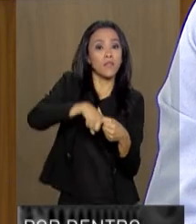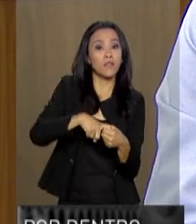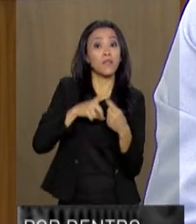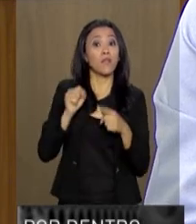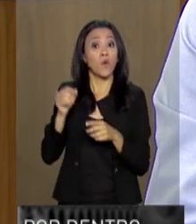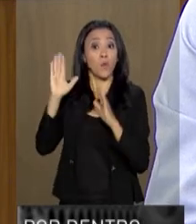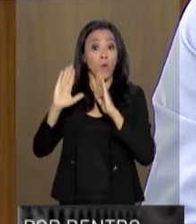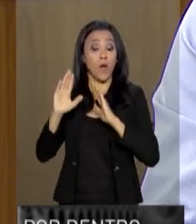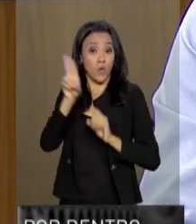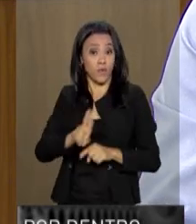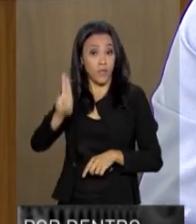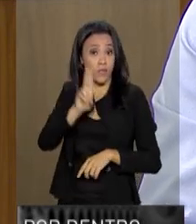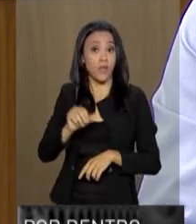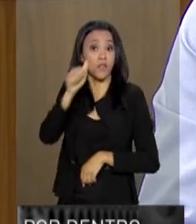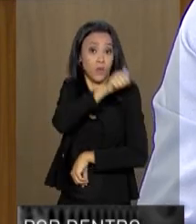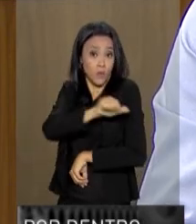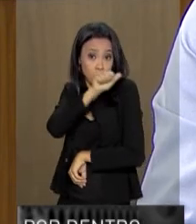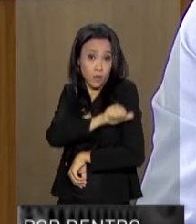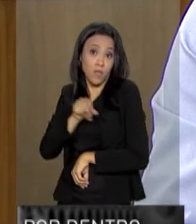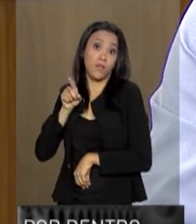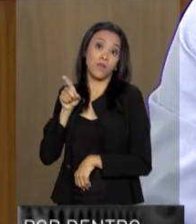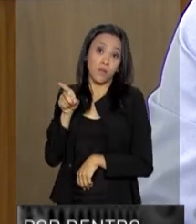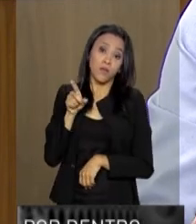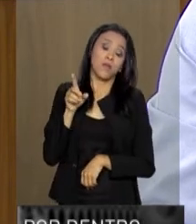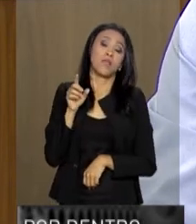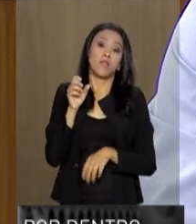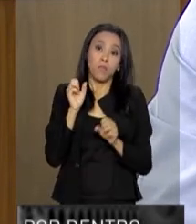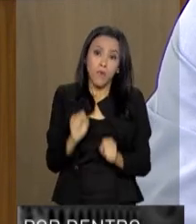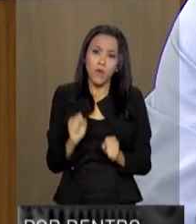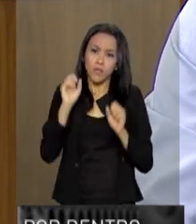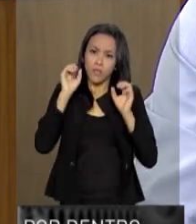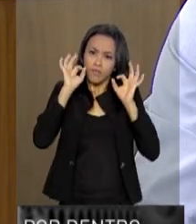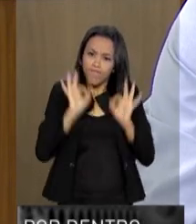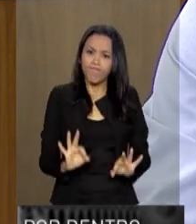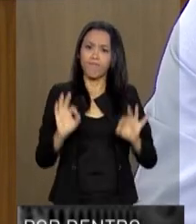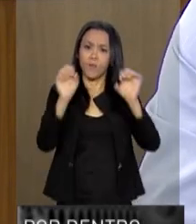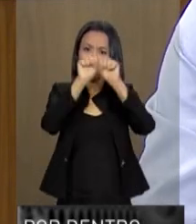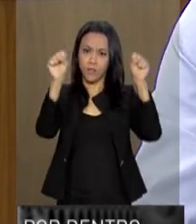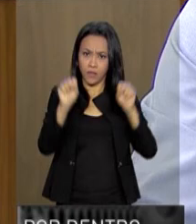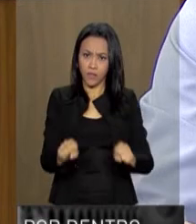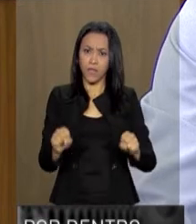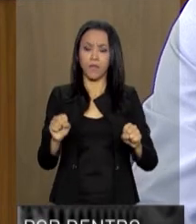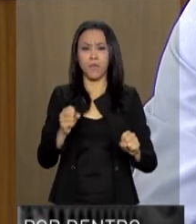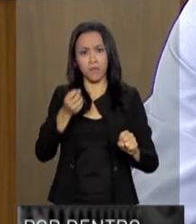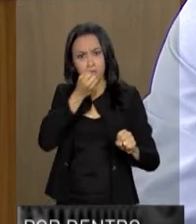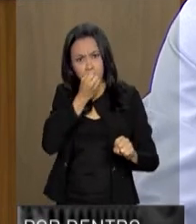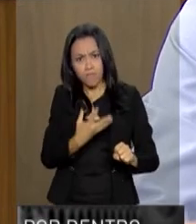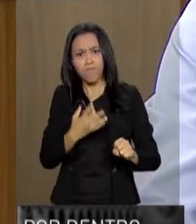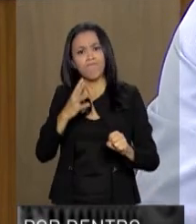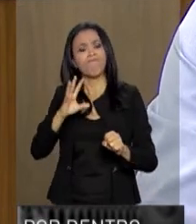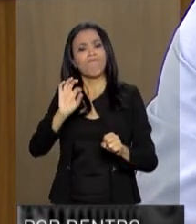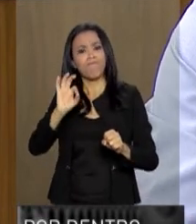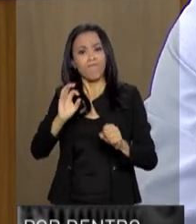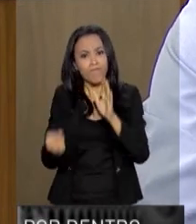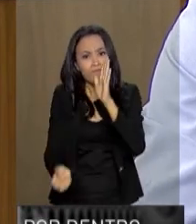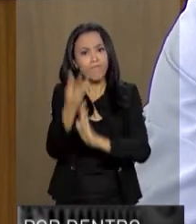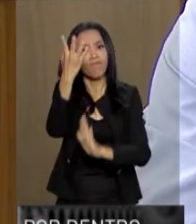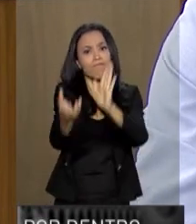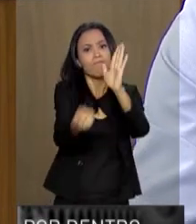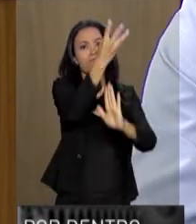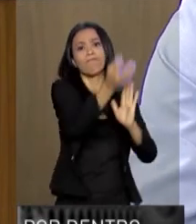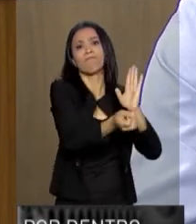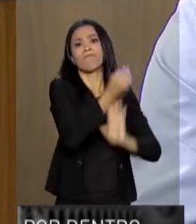para que o sistema nacional de juventude possa ser de fato conceituado implantado efetivamente nos